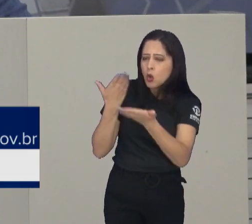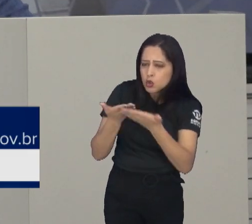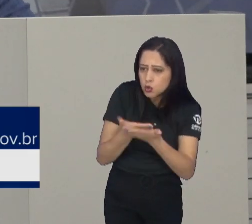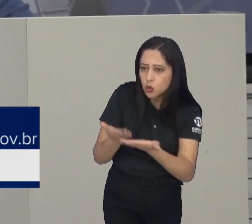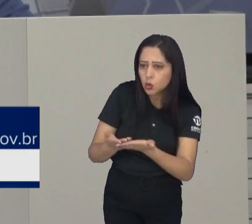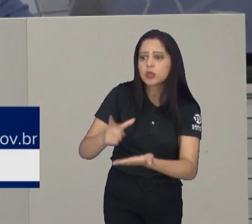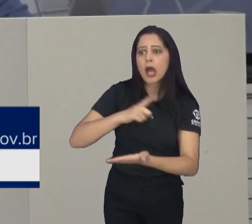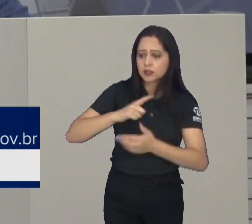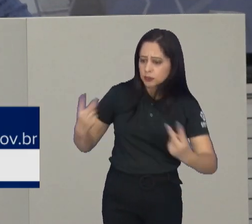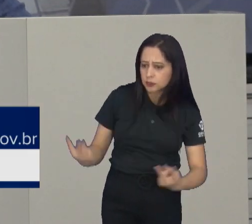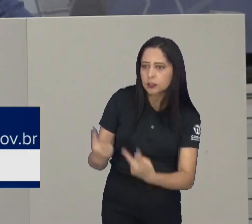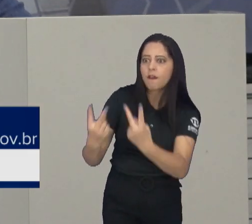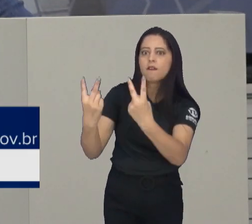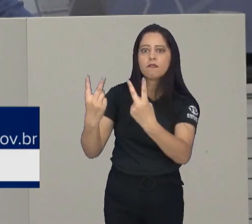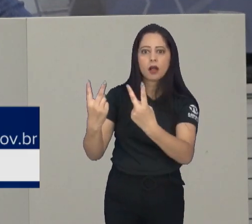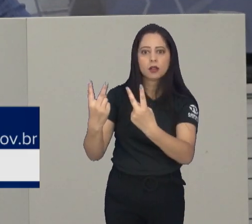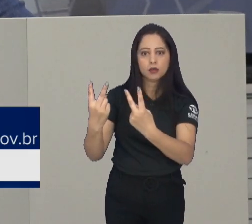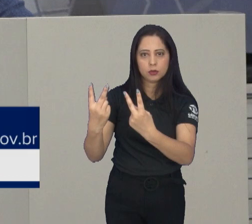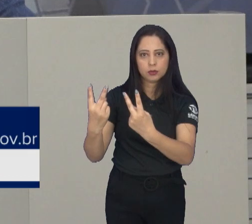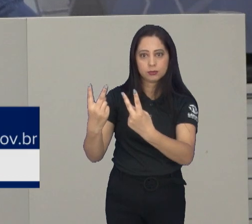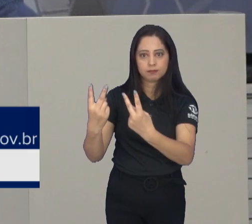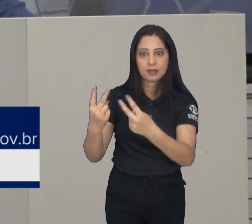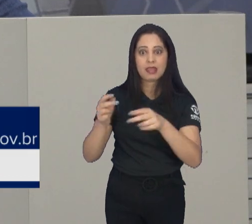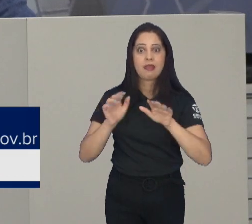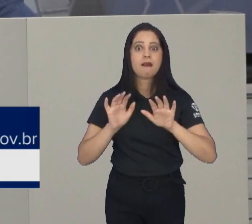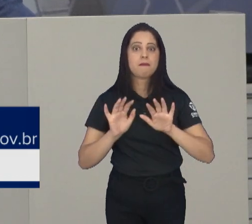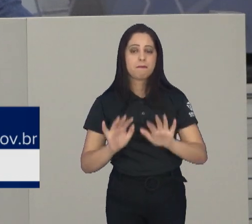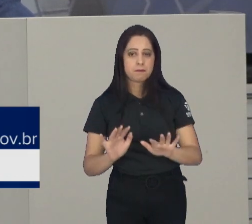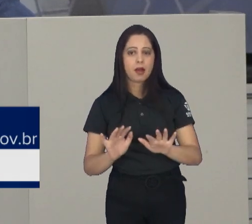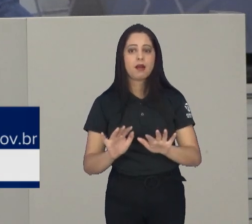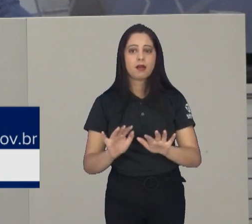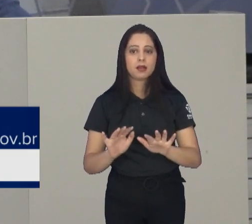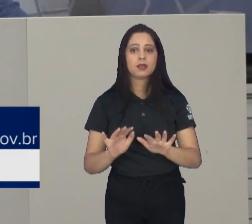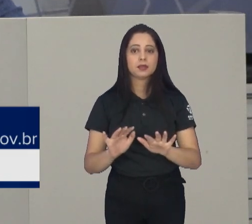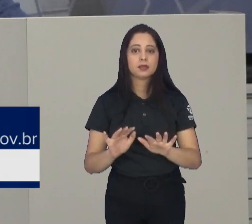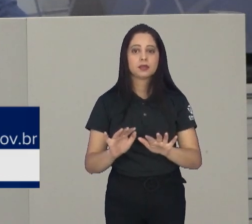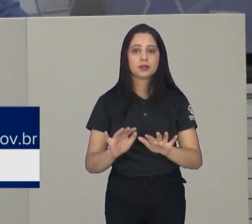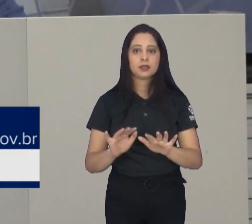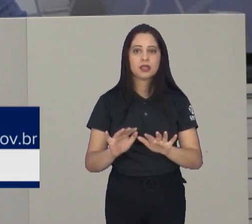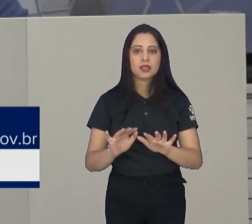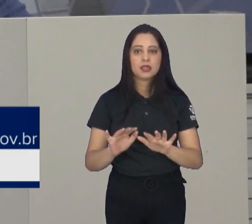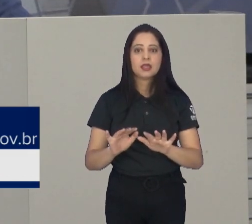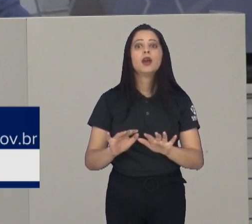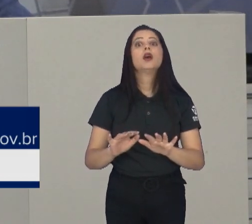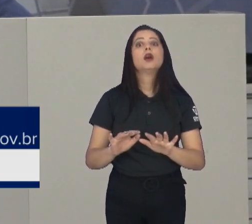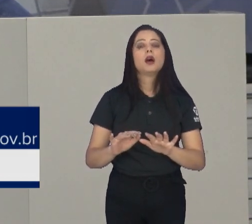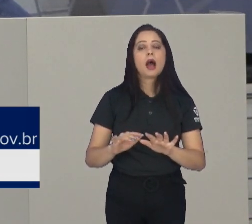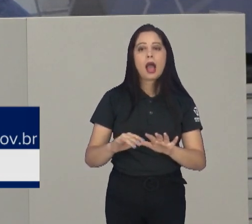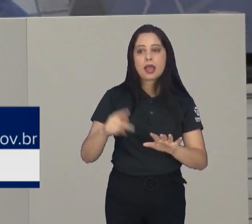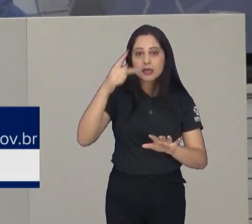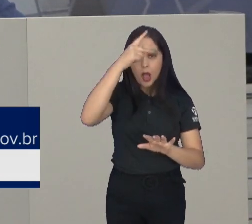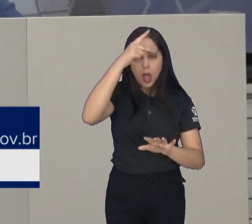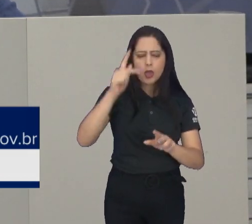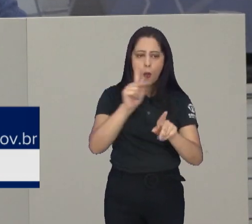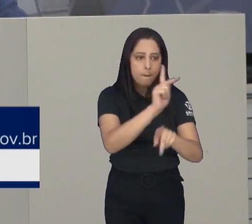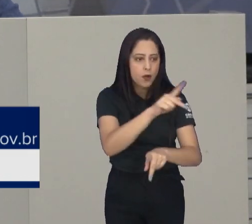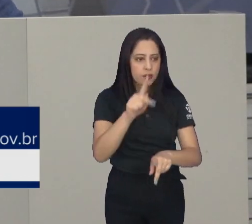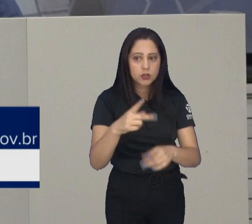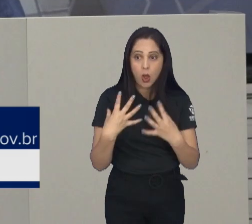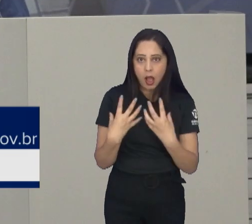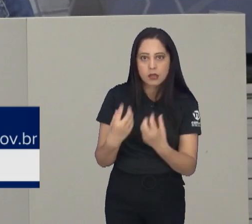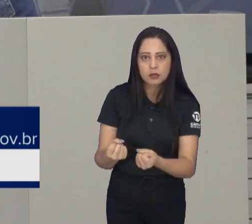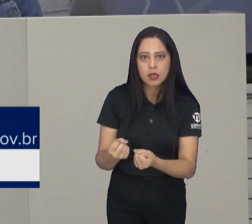rede. Então, o que atrai, de fato, é o plano de carreira que esse professor tem na rede